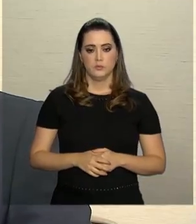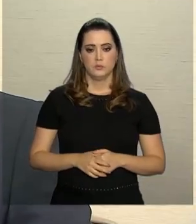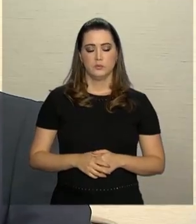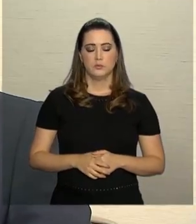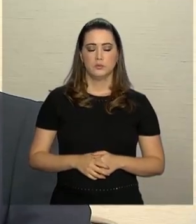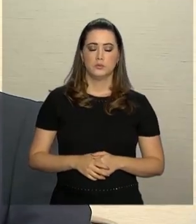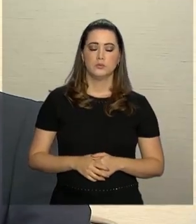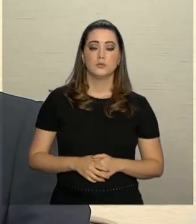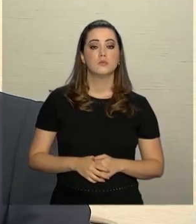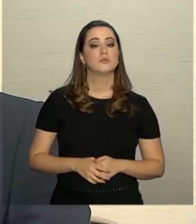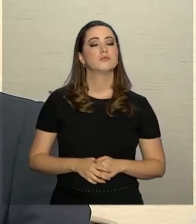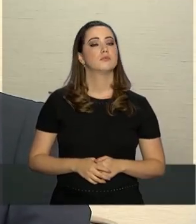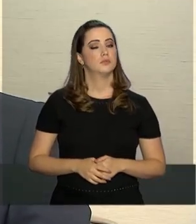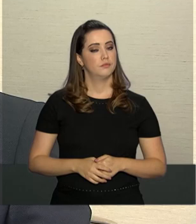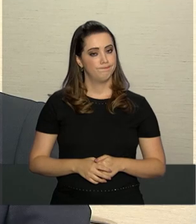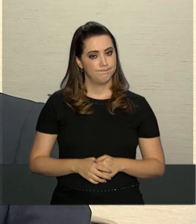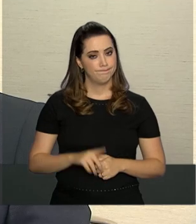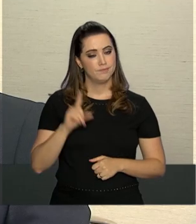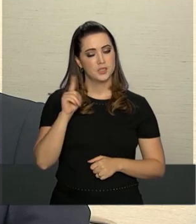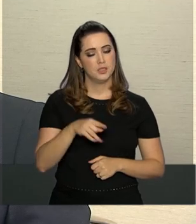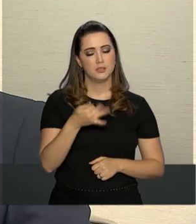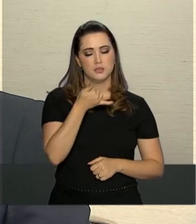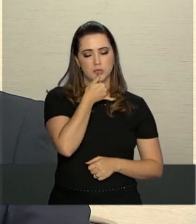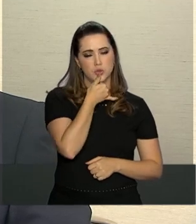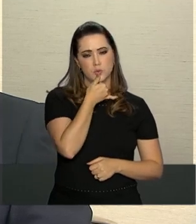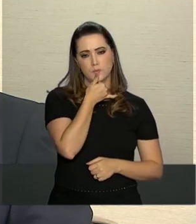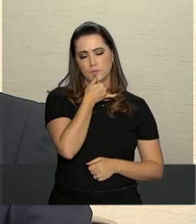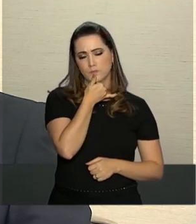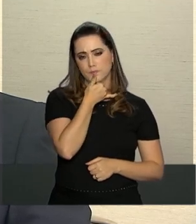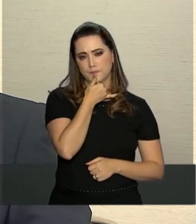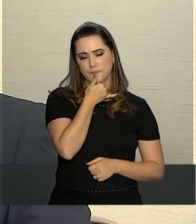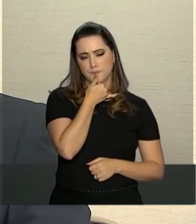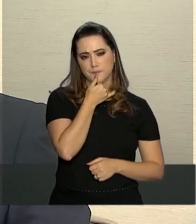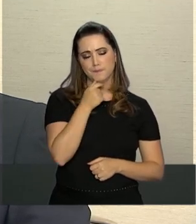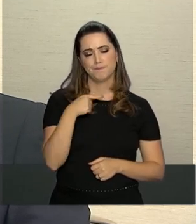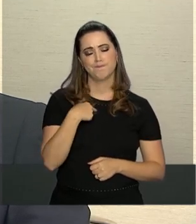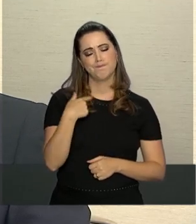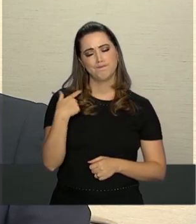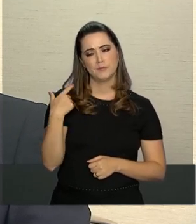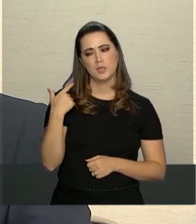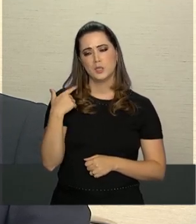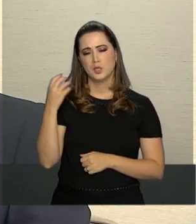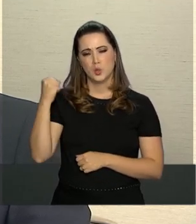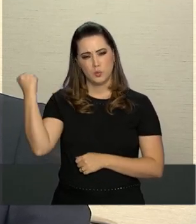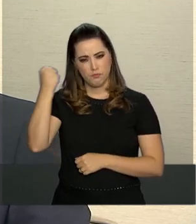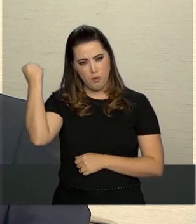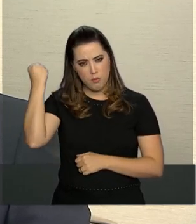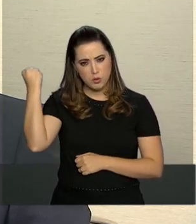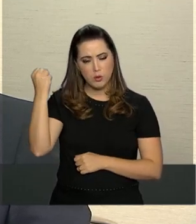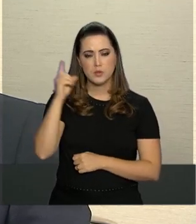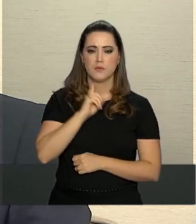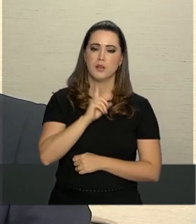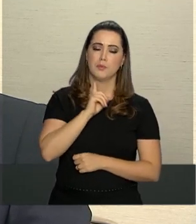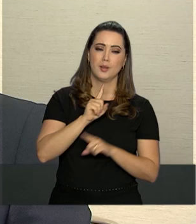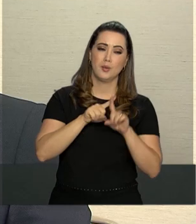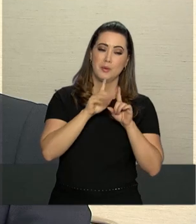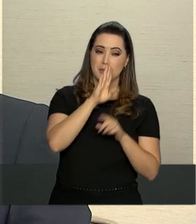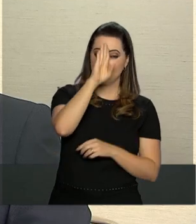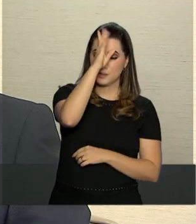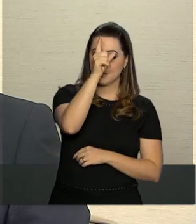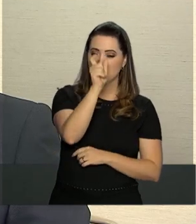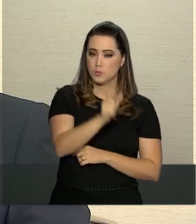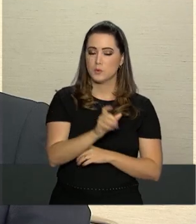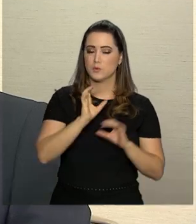É extremamente triste com isso, não só como torcedor do Flamengo, mas principalmente como brasileiro, como